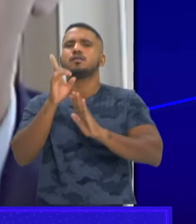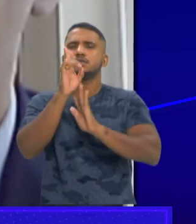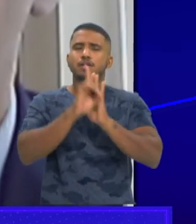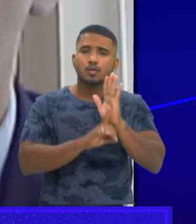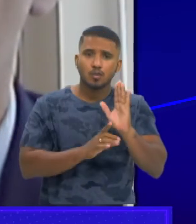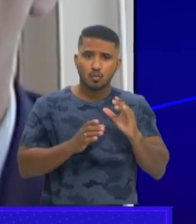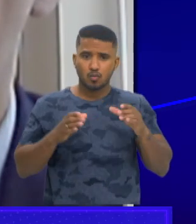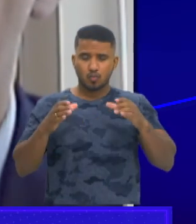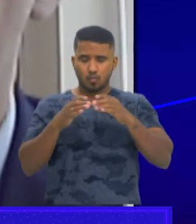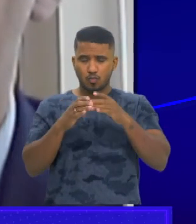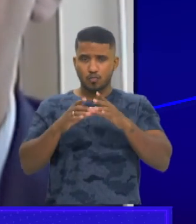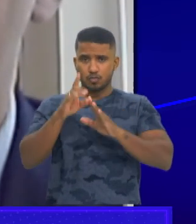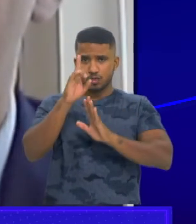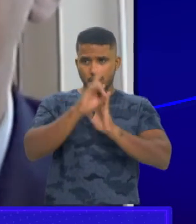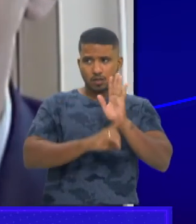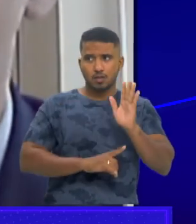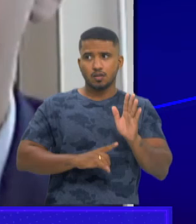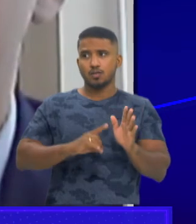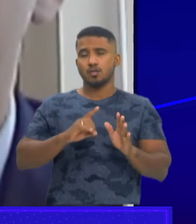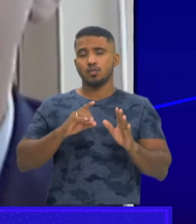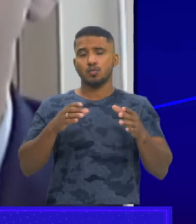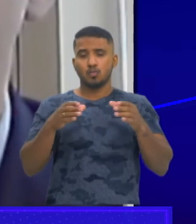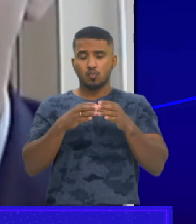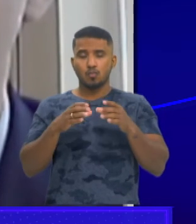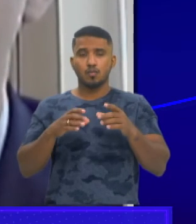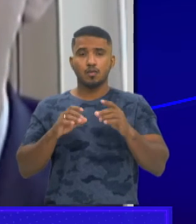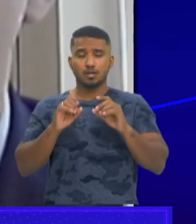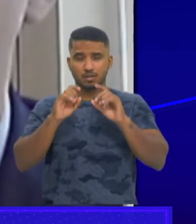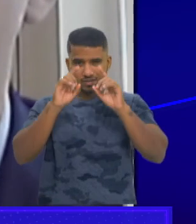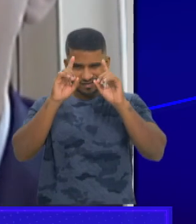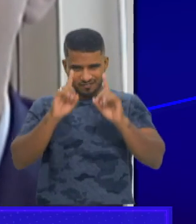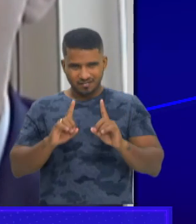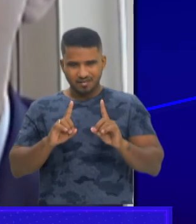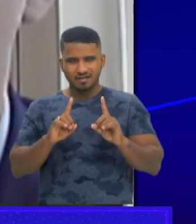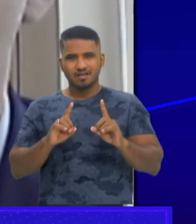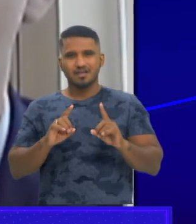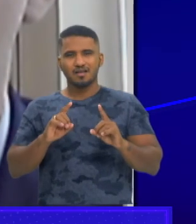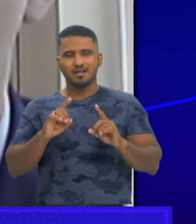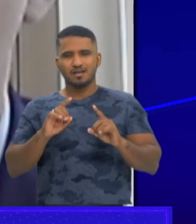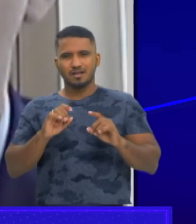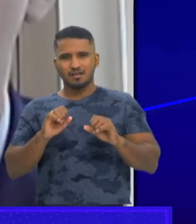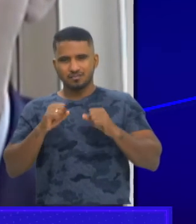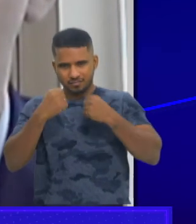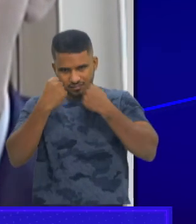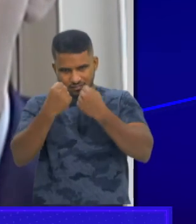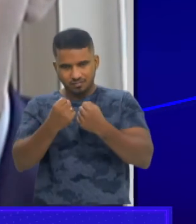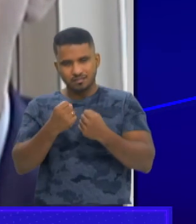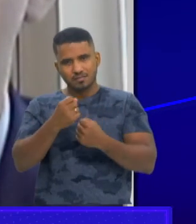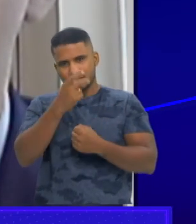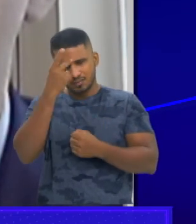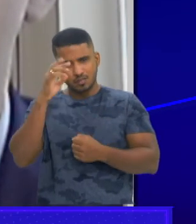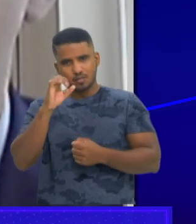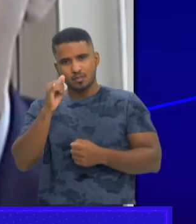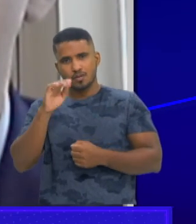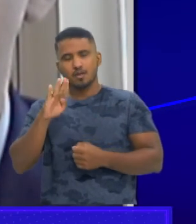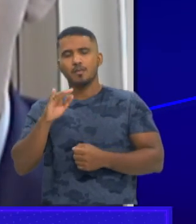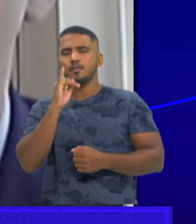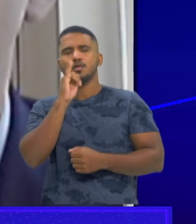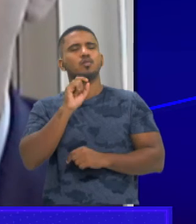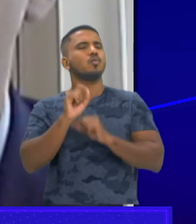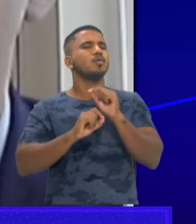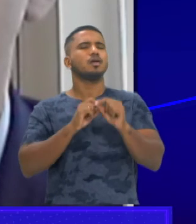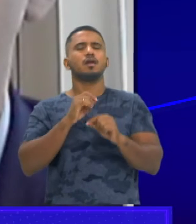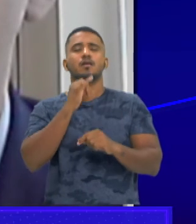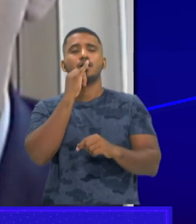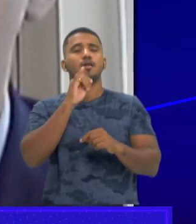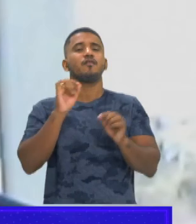das Pessoas com Deficiência da OAB reivindicaria o quê para que fosse feito em benefício